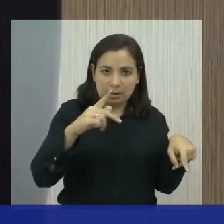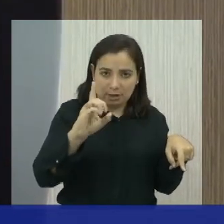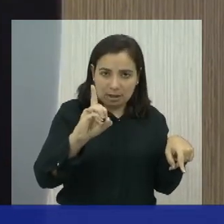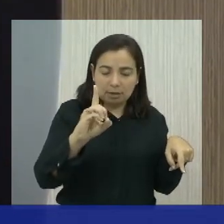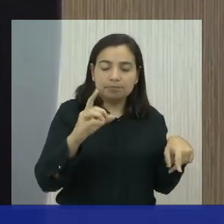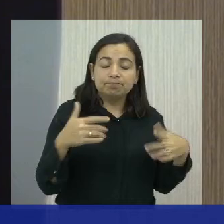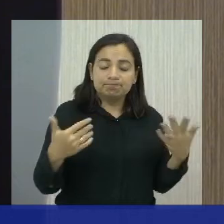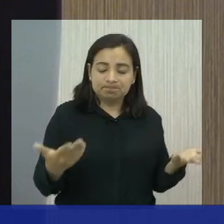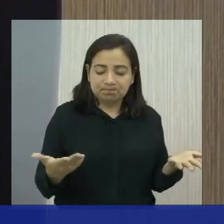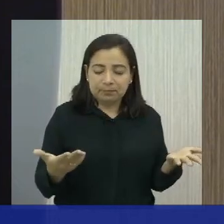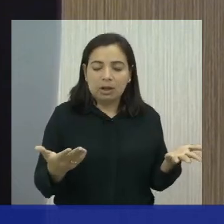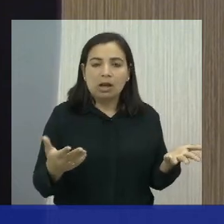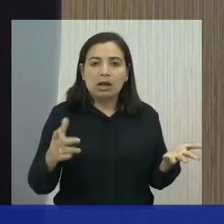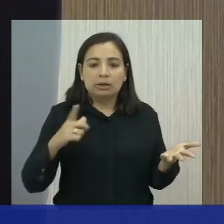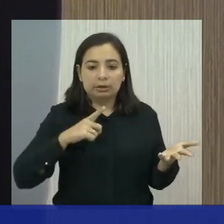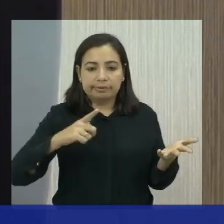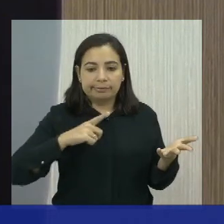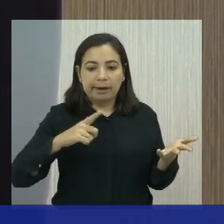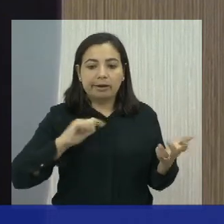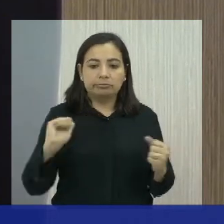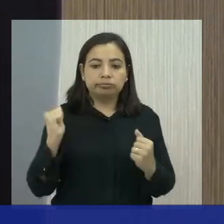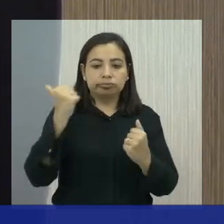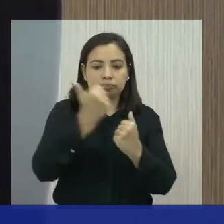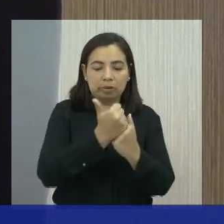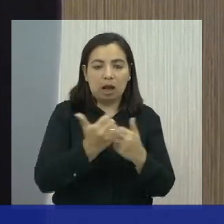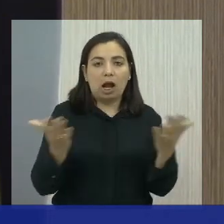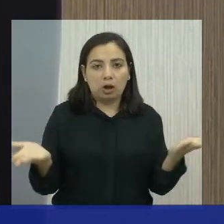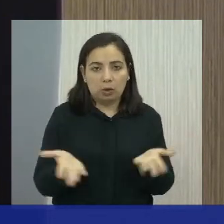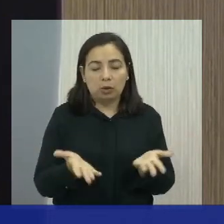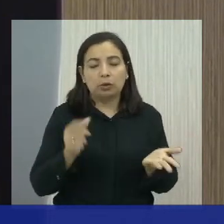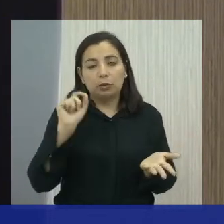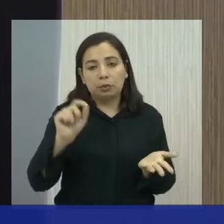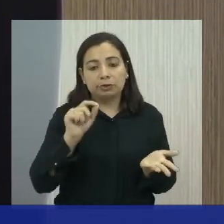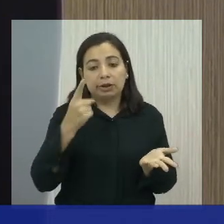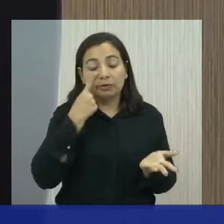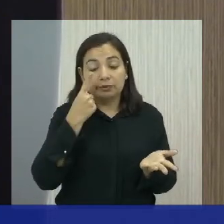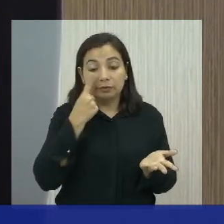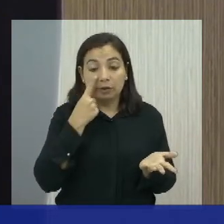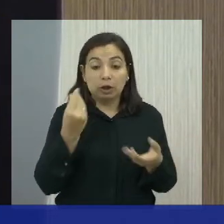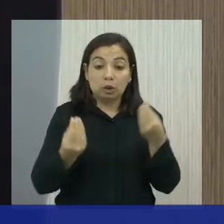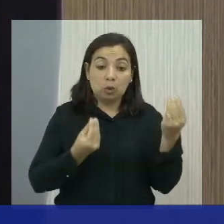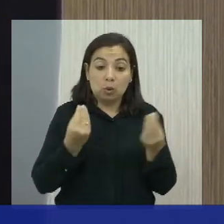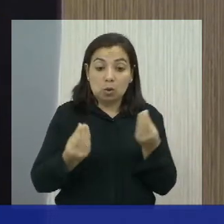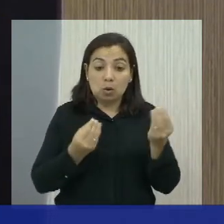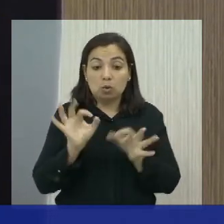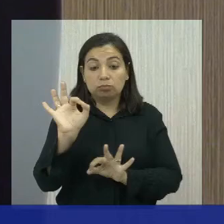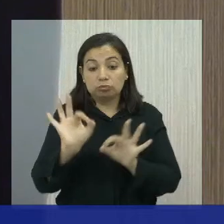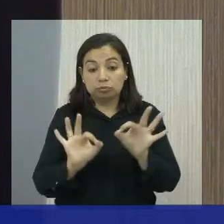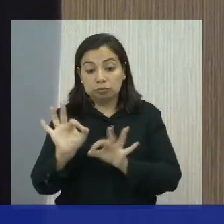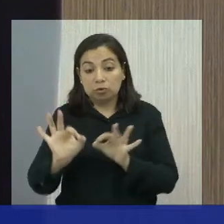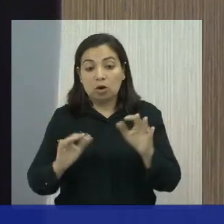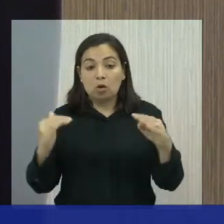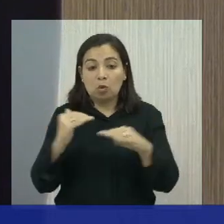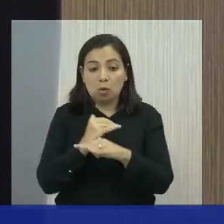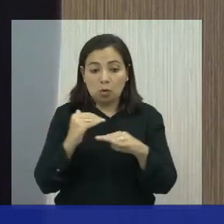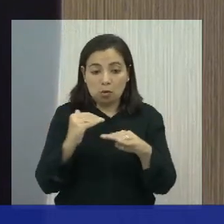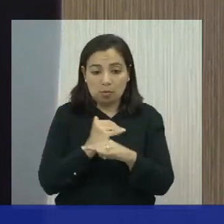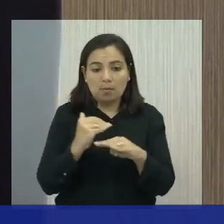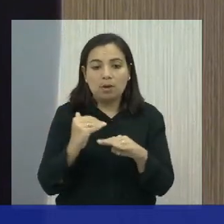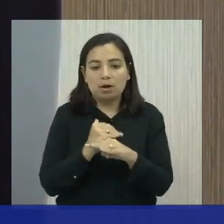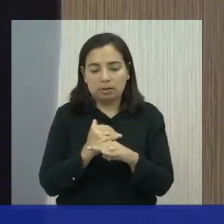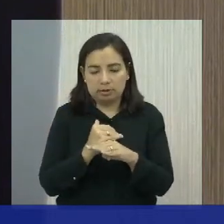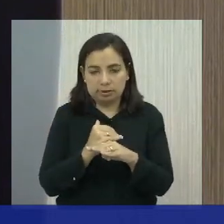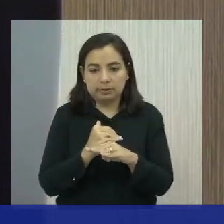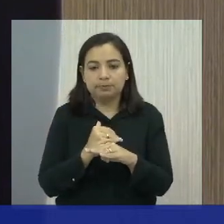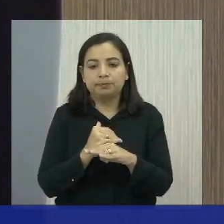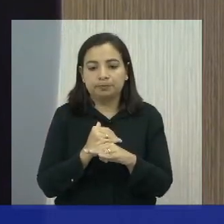decisões importantíssimas para a cidade, né, tratando de operações urbanas consorciadas, né,